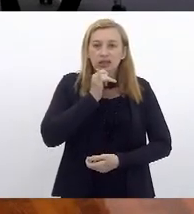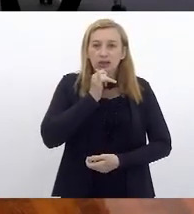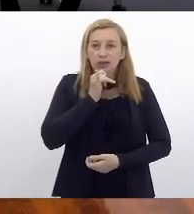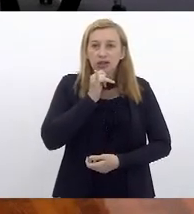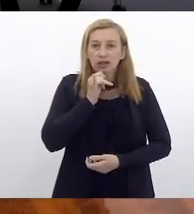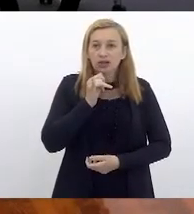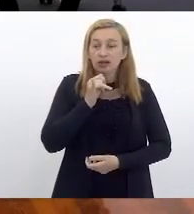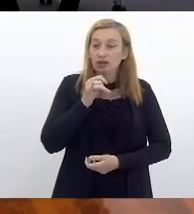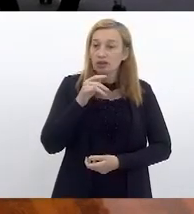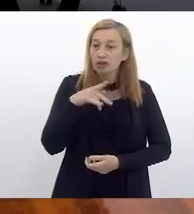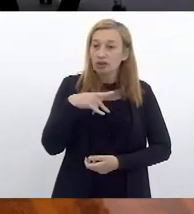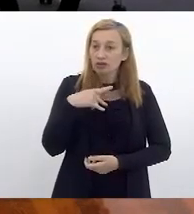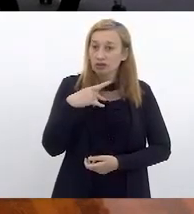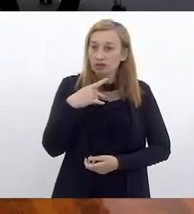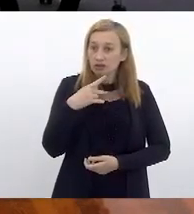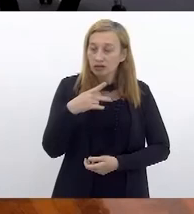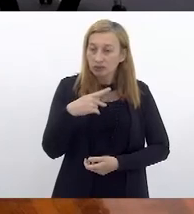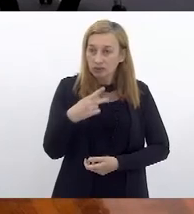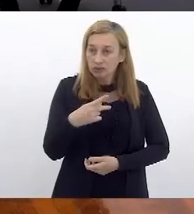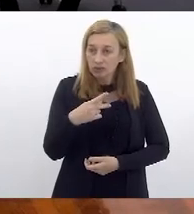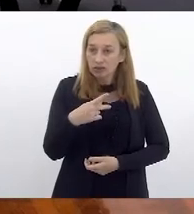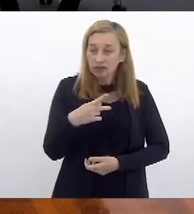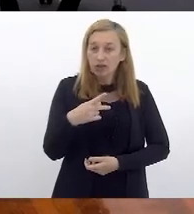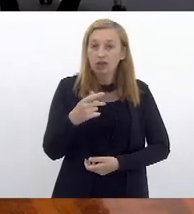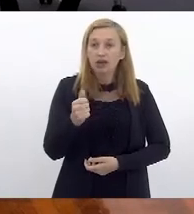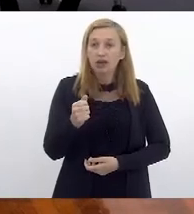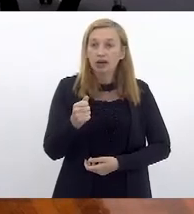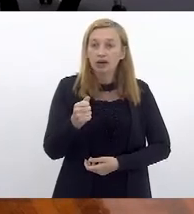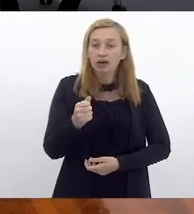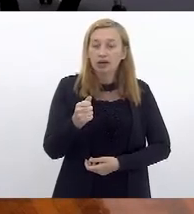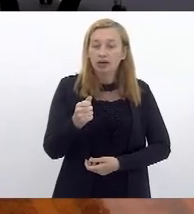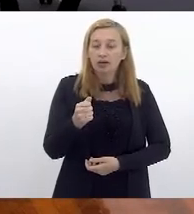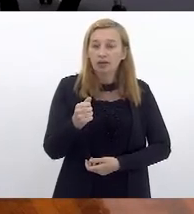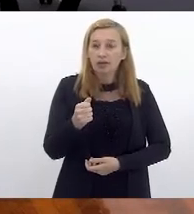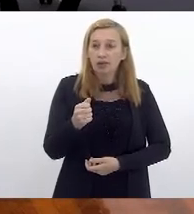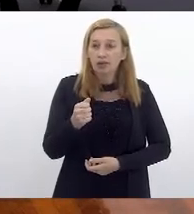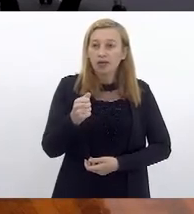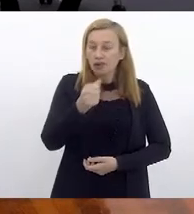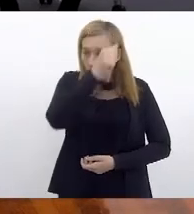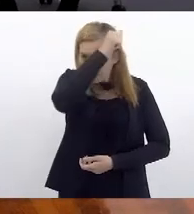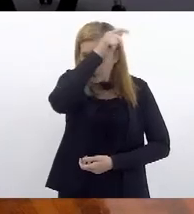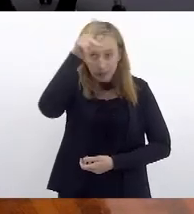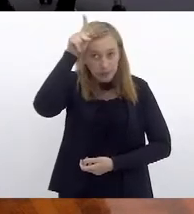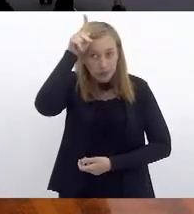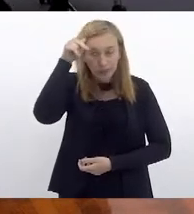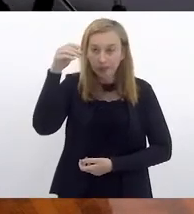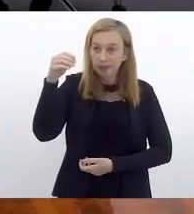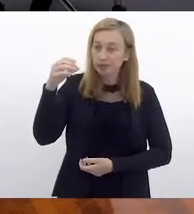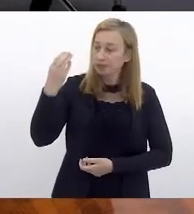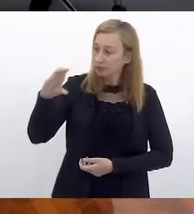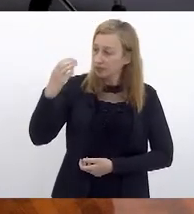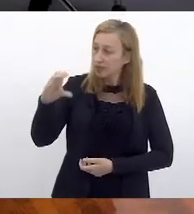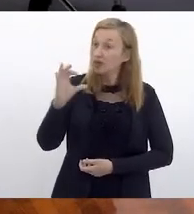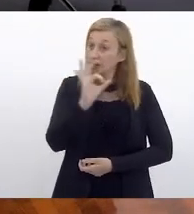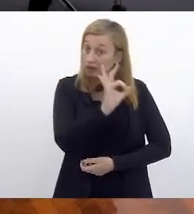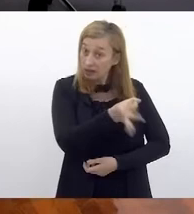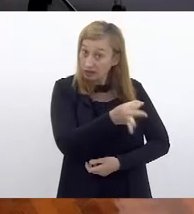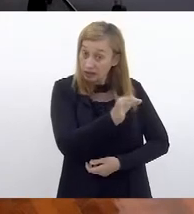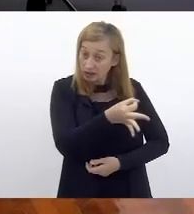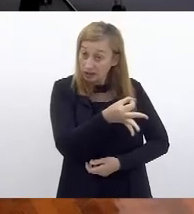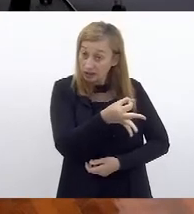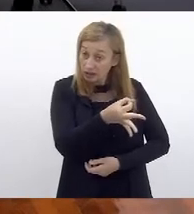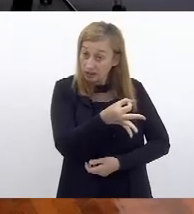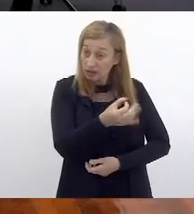deu da Prefeitura de Niterói, ele é pertinente. E a